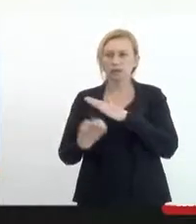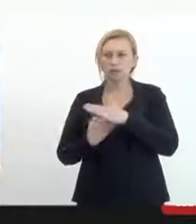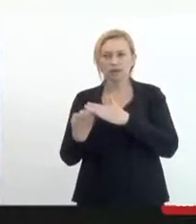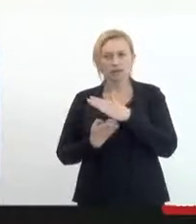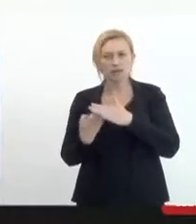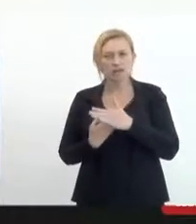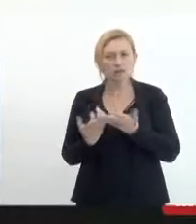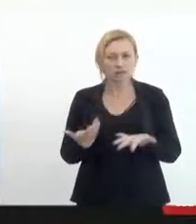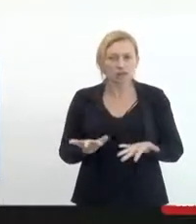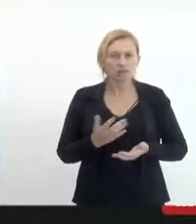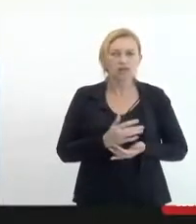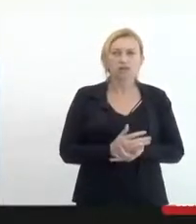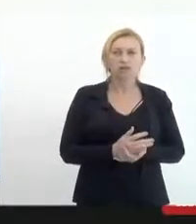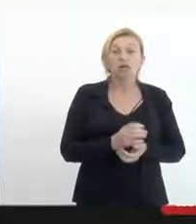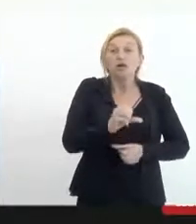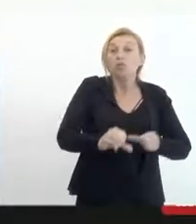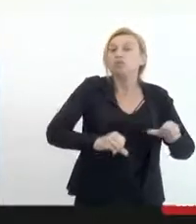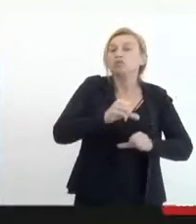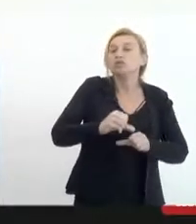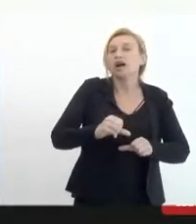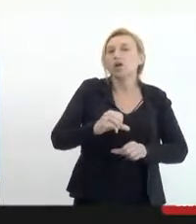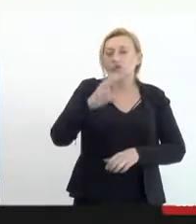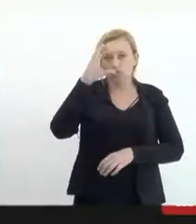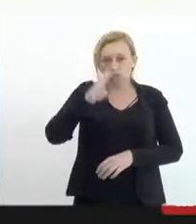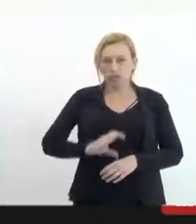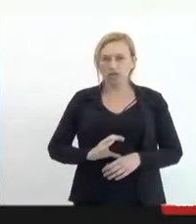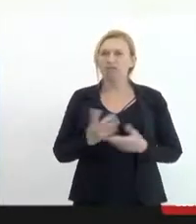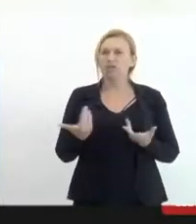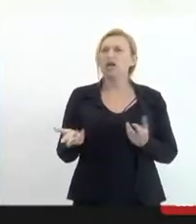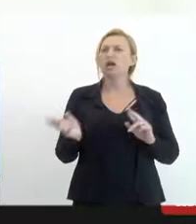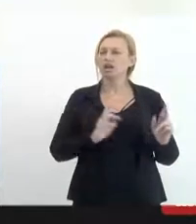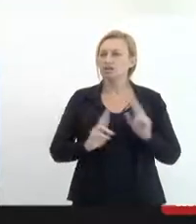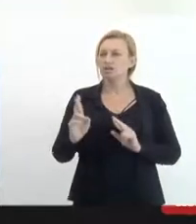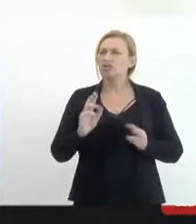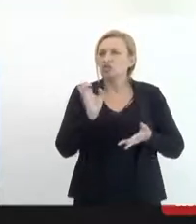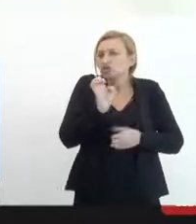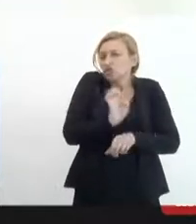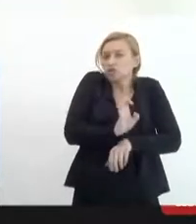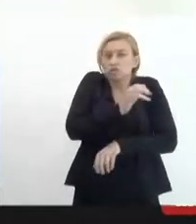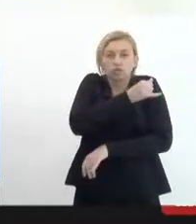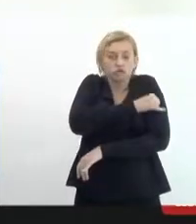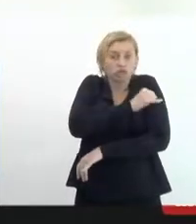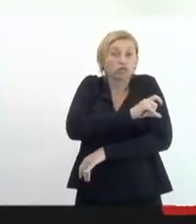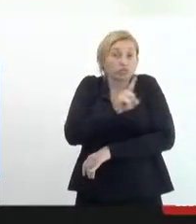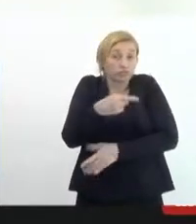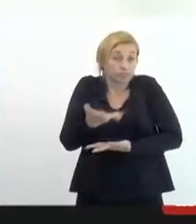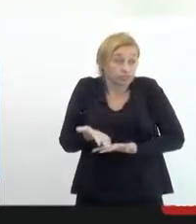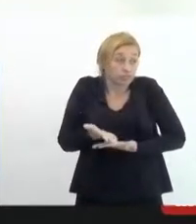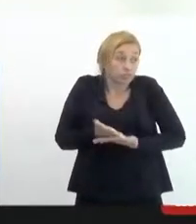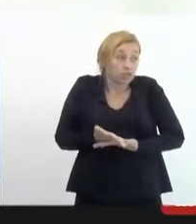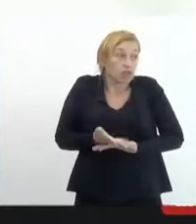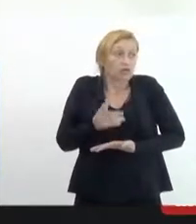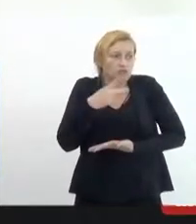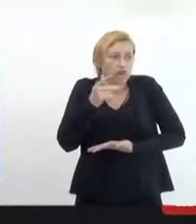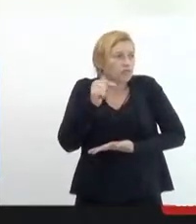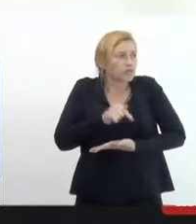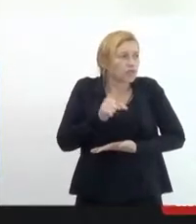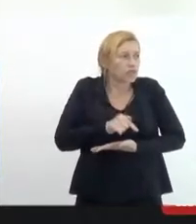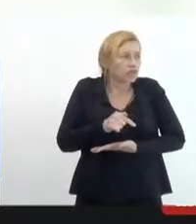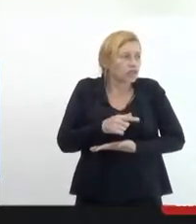com isso, a empresa quer mudar o seu comportamento em relação ao Estado do Rio de Janeiro. E nós estamos falando aqui